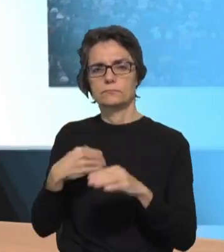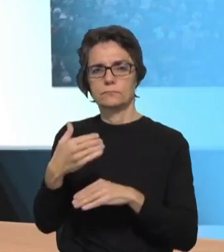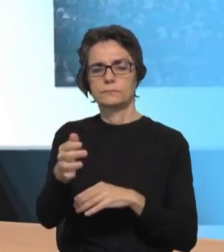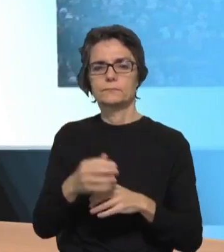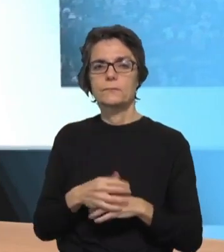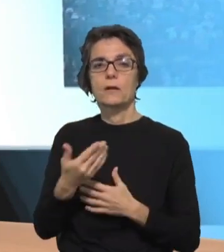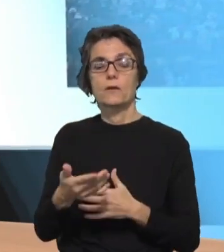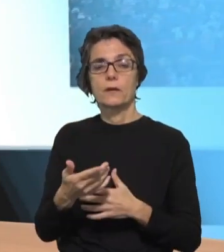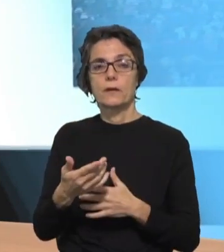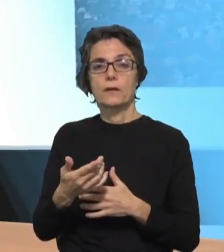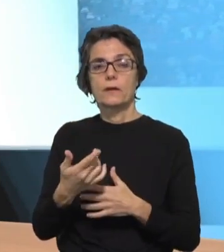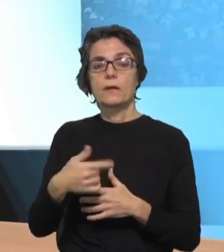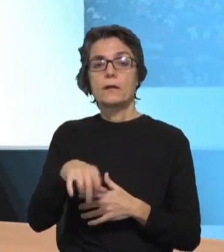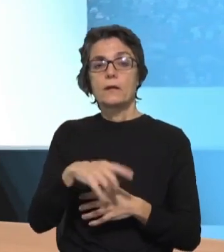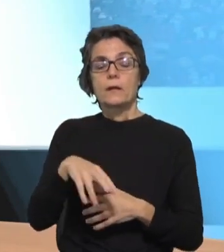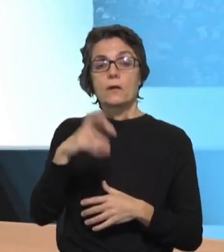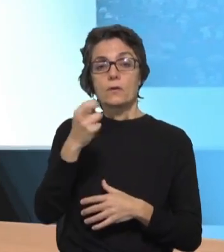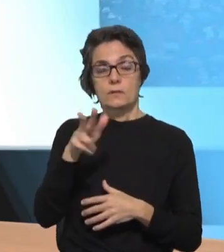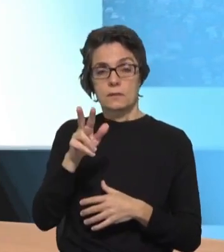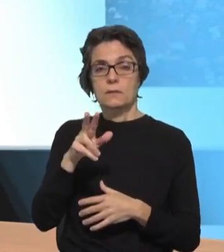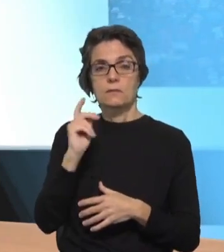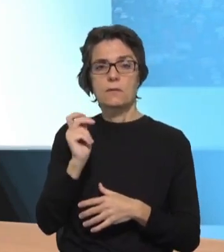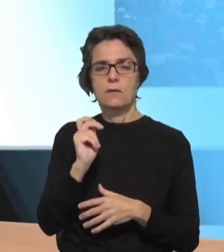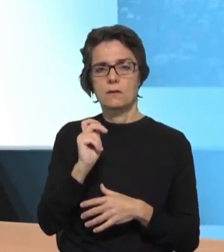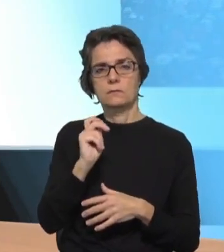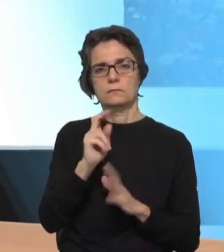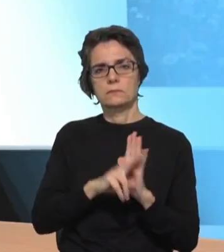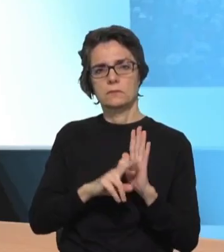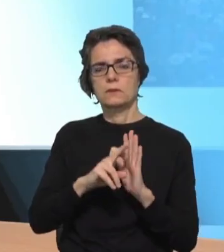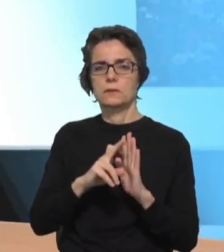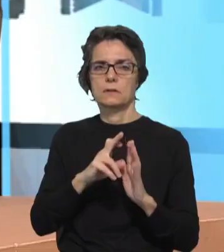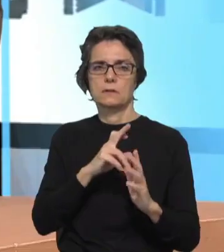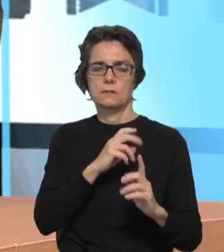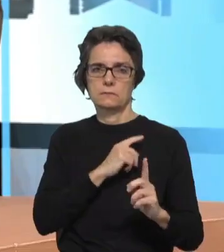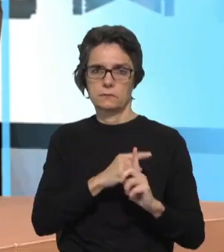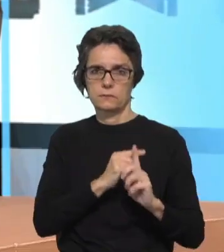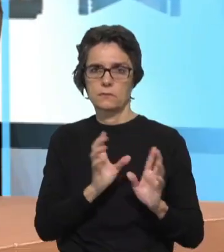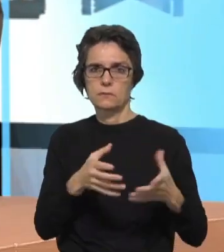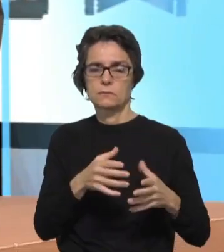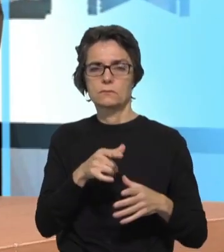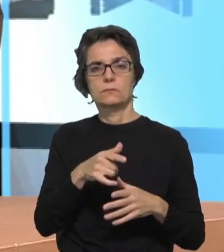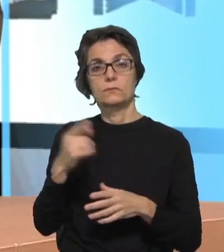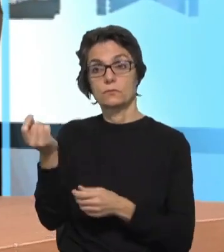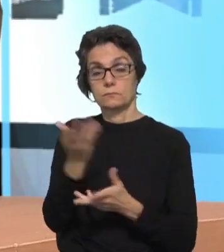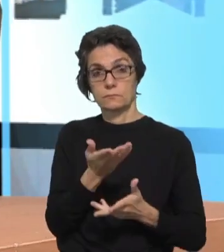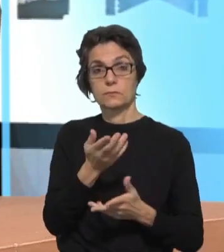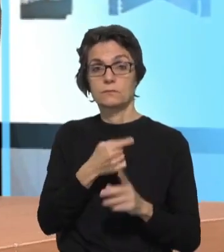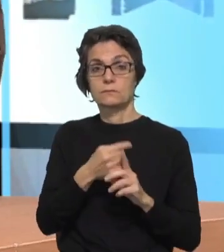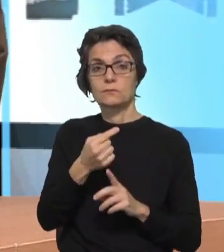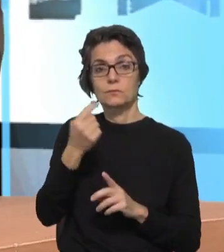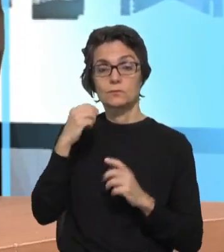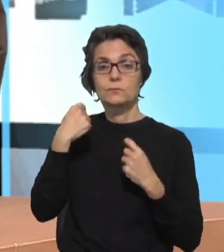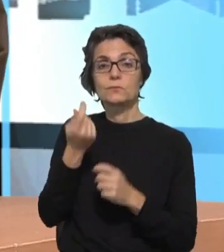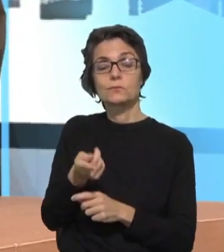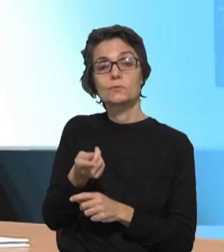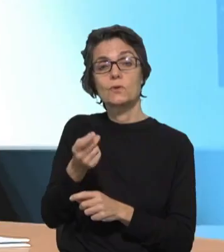Agora falávamos sobre os 800 anos da regra franciscana e com um franciscano, Frei Albertino Silva. Muito boa tarde. Obrigado por estar